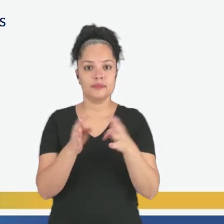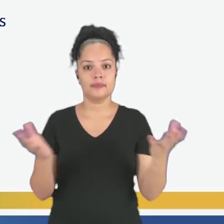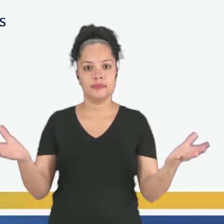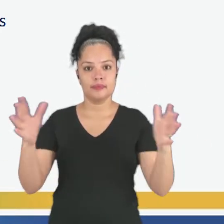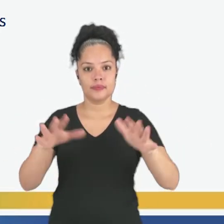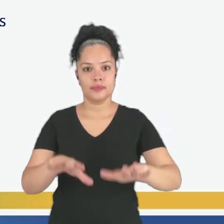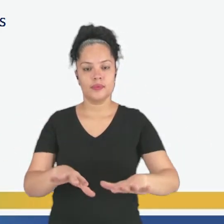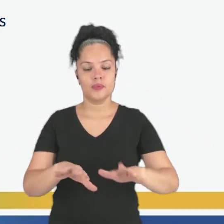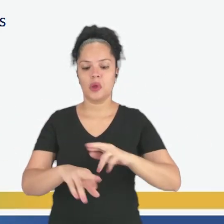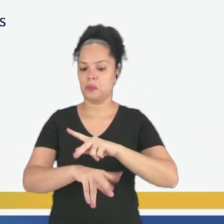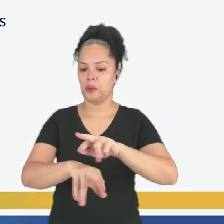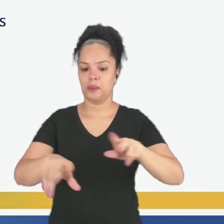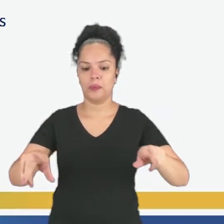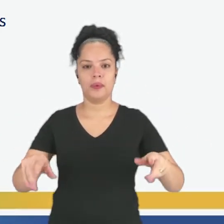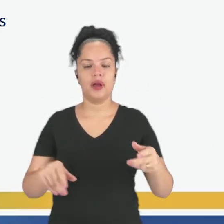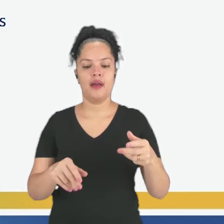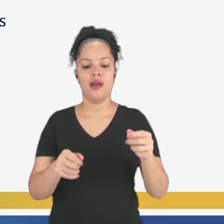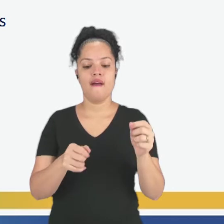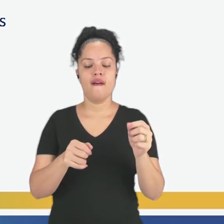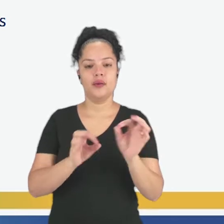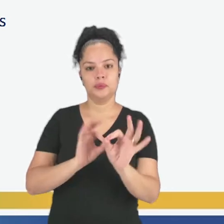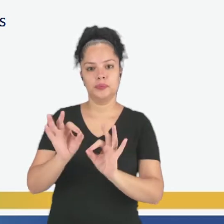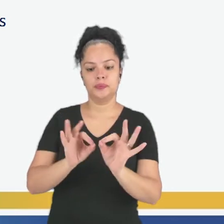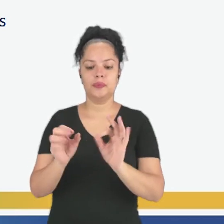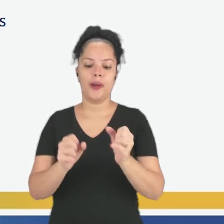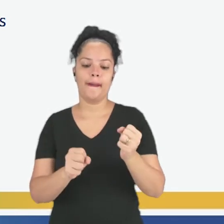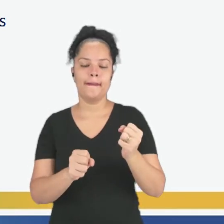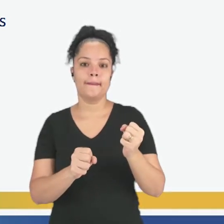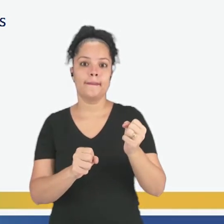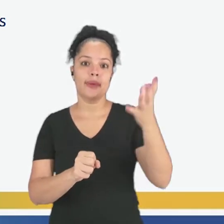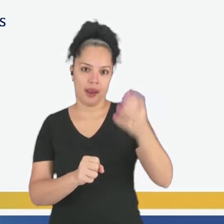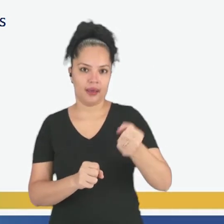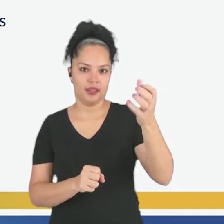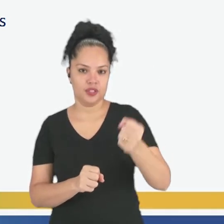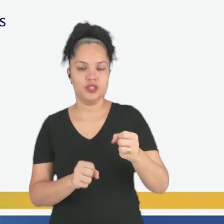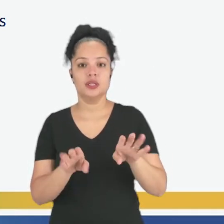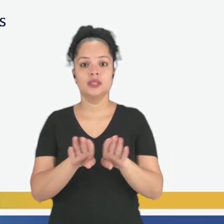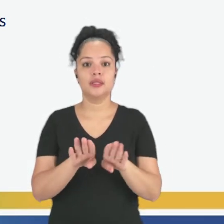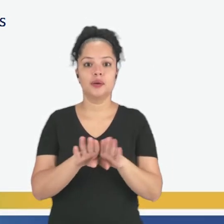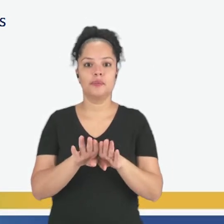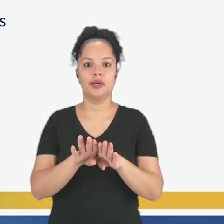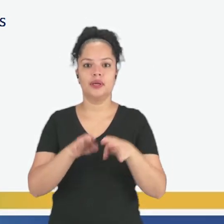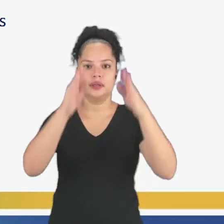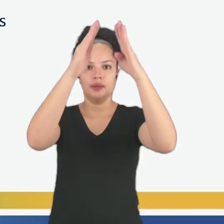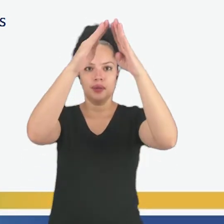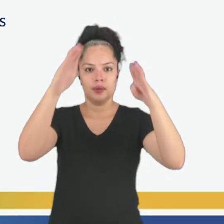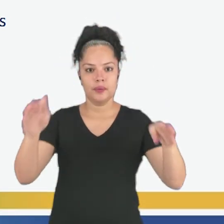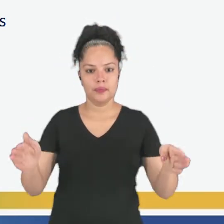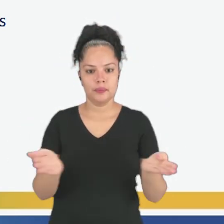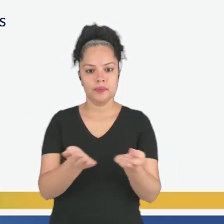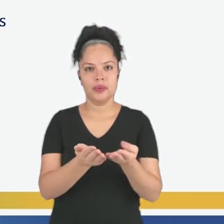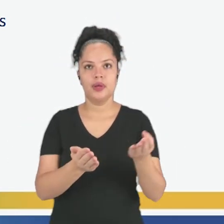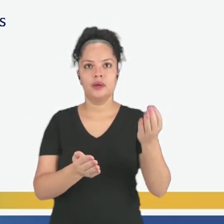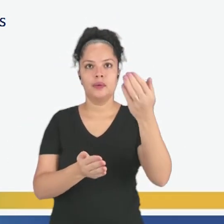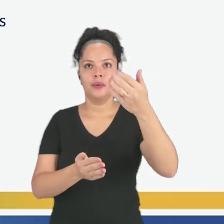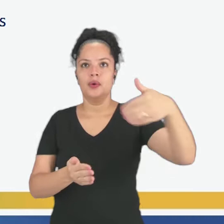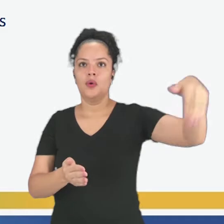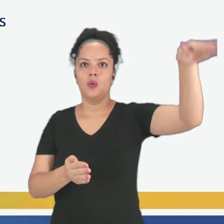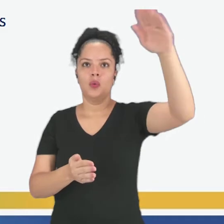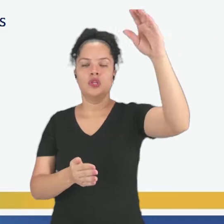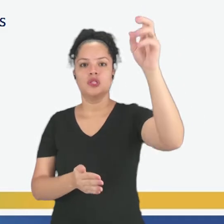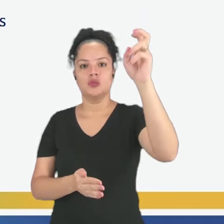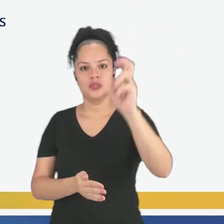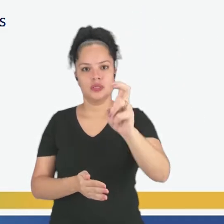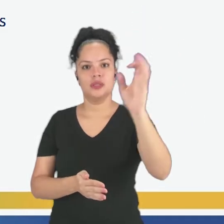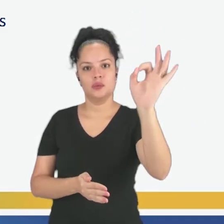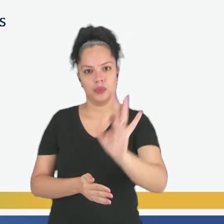derivados do leite, ok? E por último, 5% da nossa dieta diária deve incluir oil, que é os